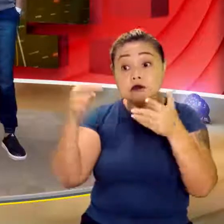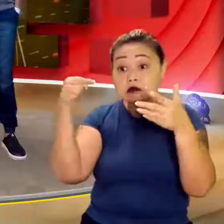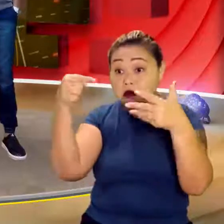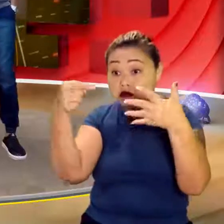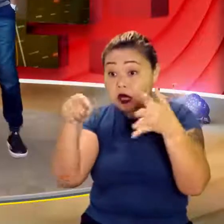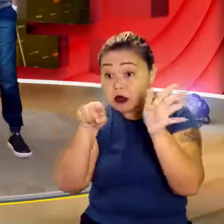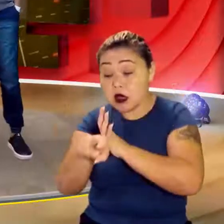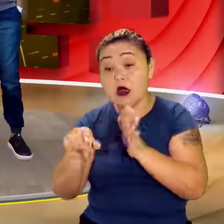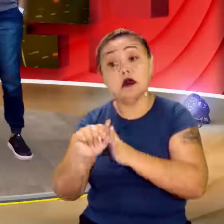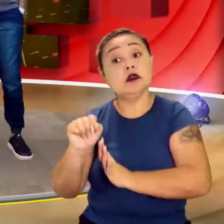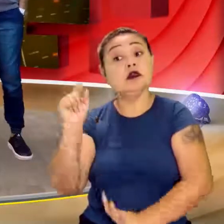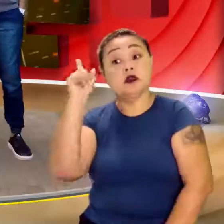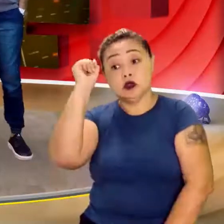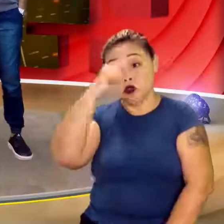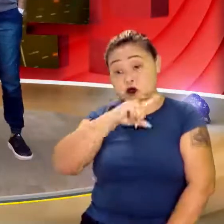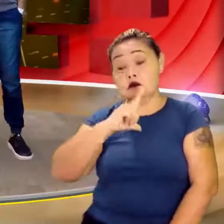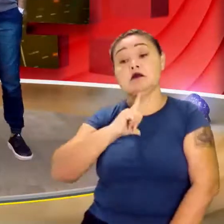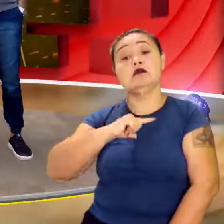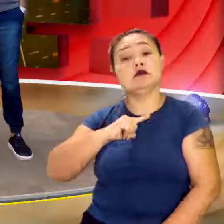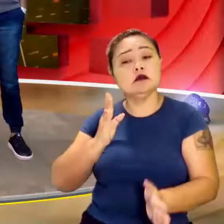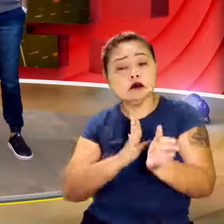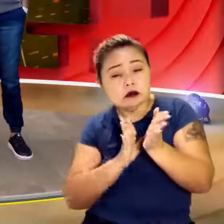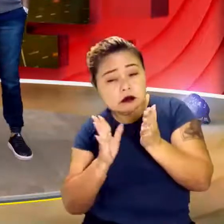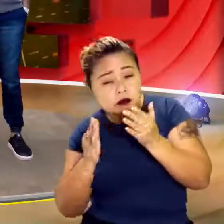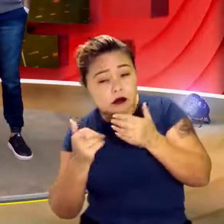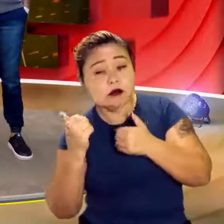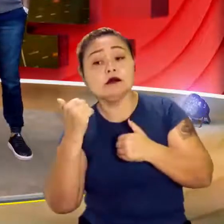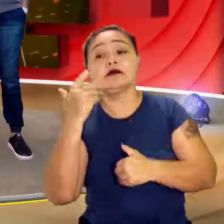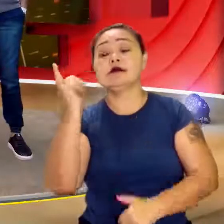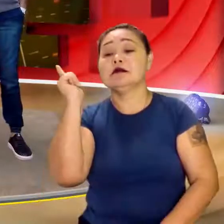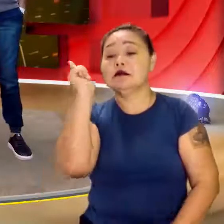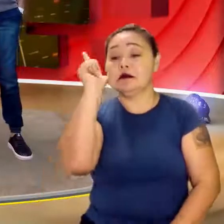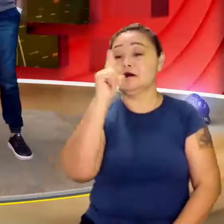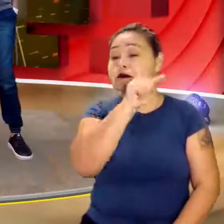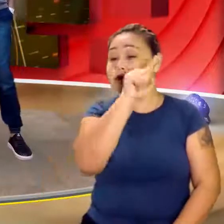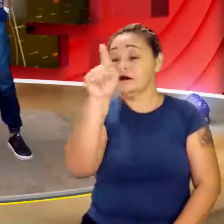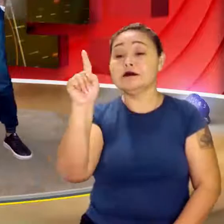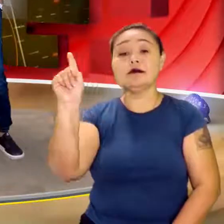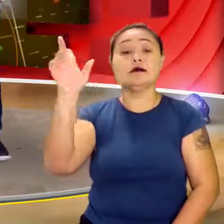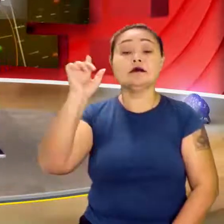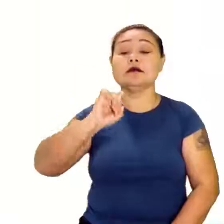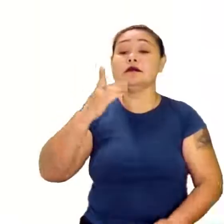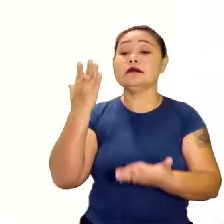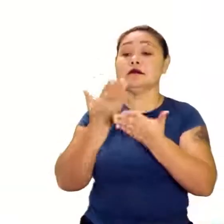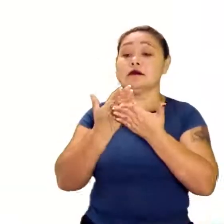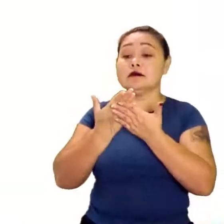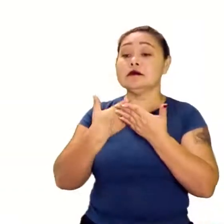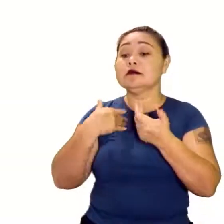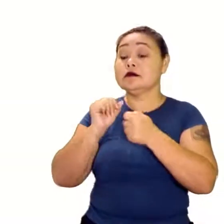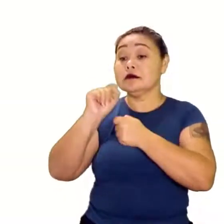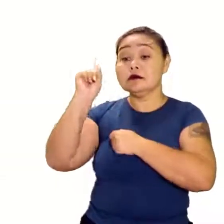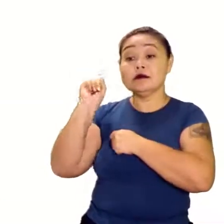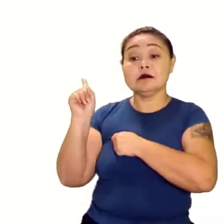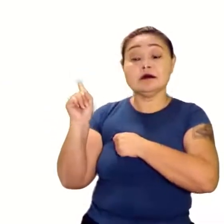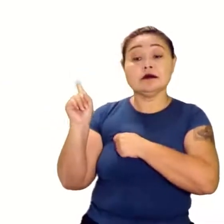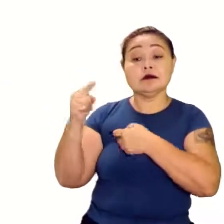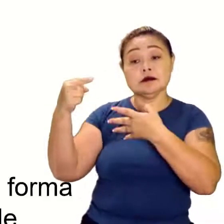não, tá? Então, esses atalhos nos ajudam a chegar lá, tá bom? Vamos, então, estudar as propriedades, olha